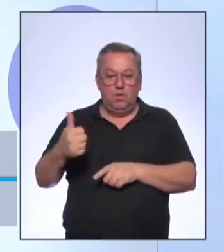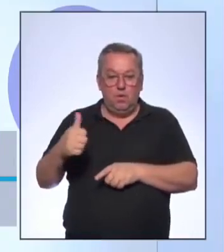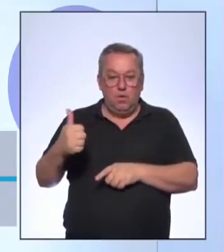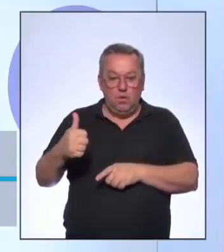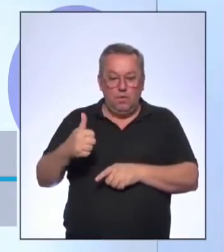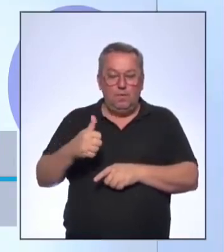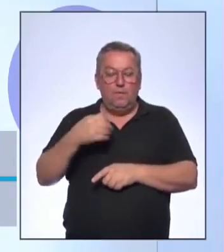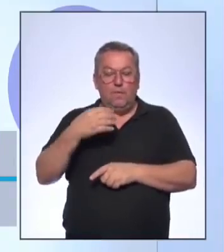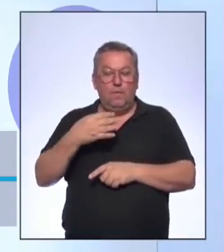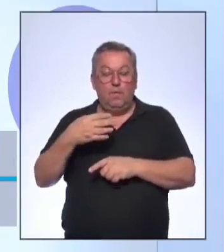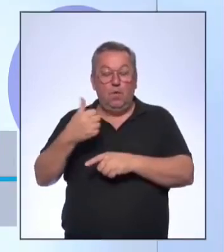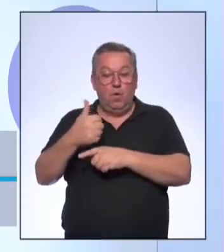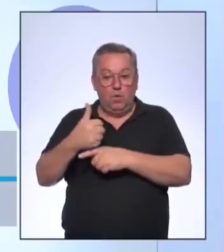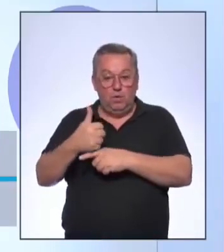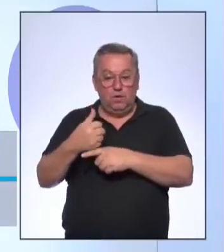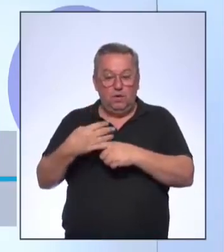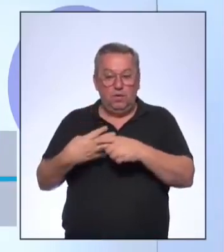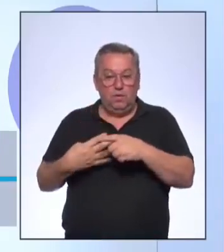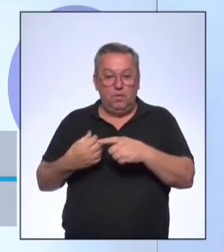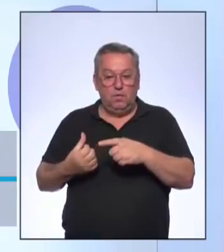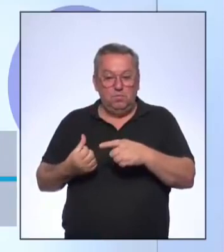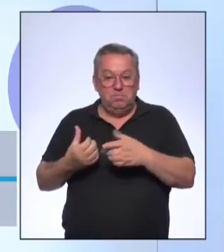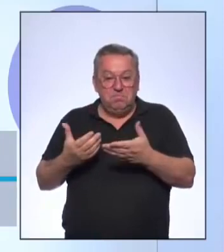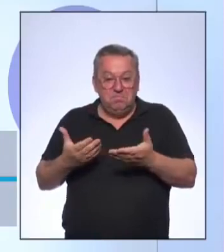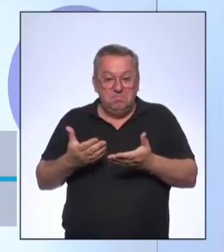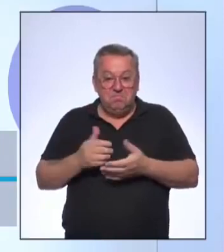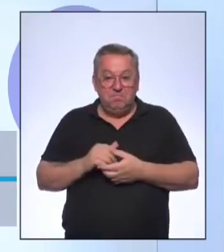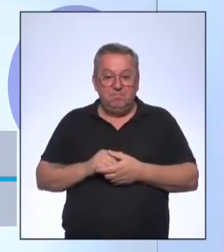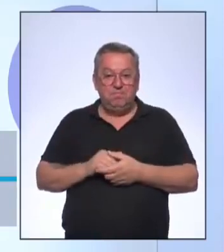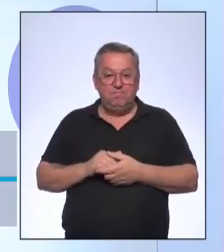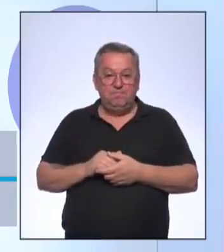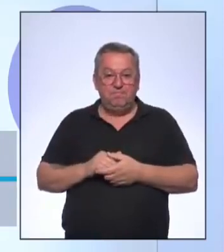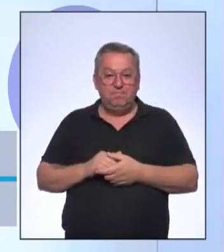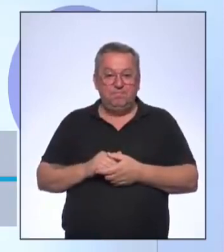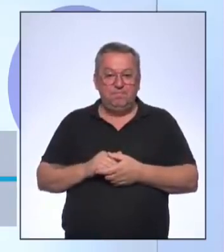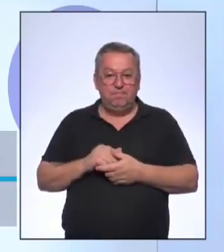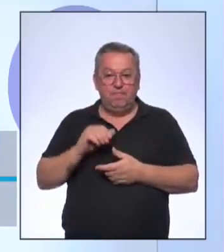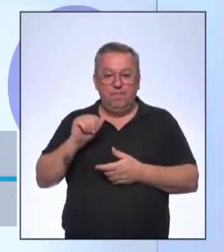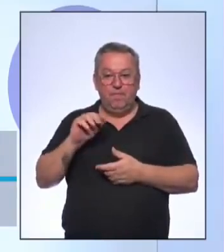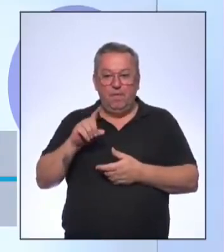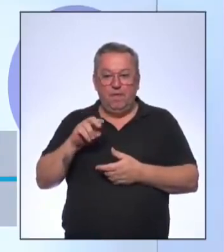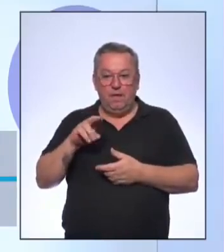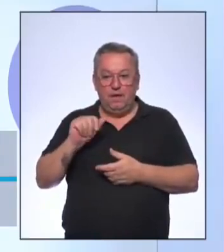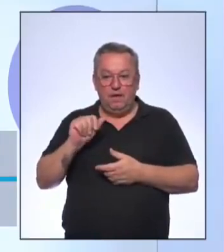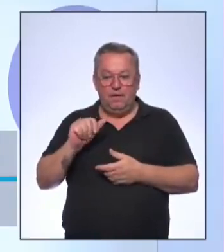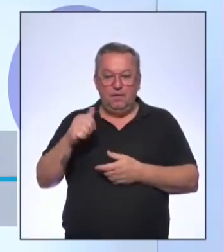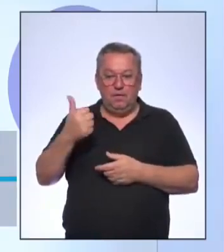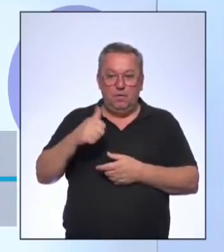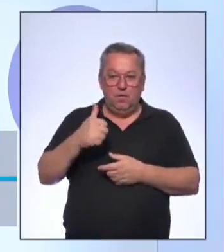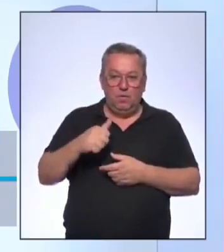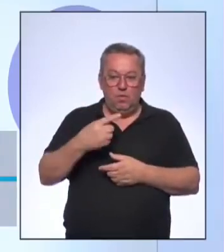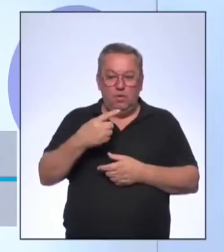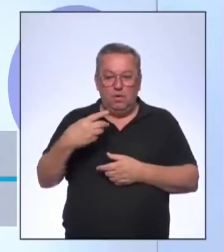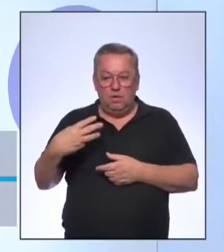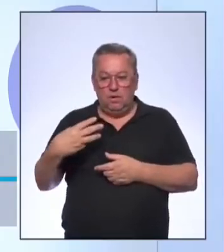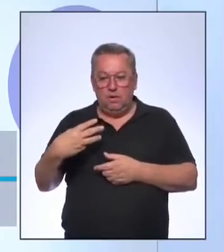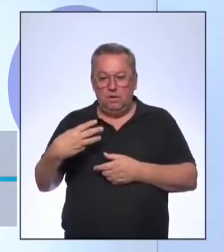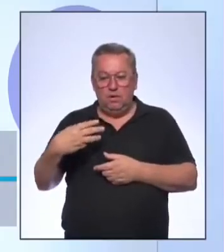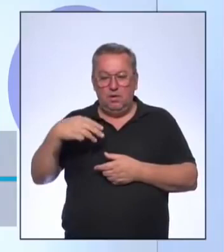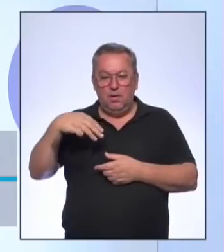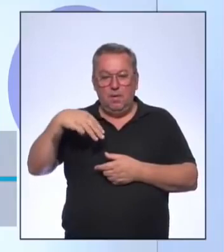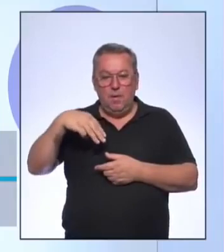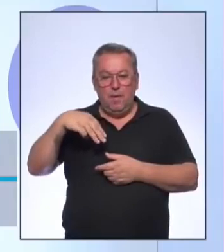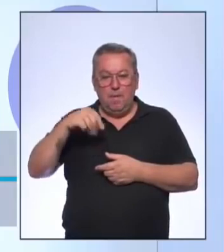4 sextos. Tá. Quem mais? Adrian, 11 13avos.